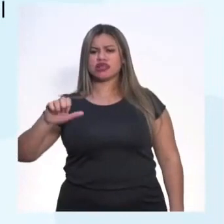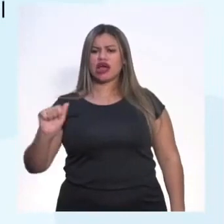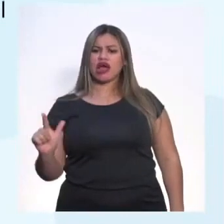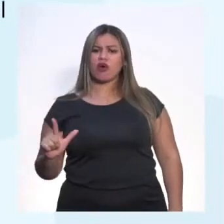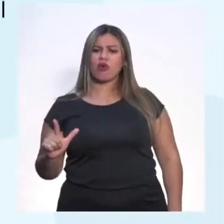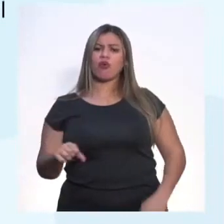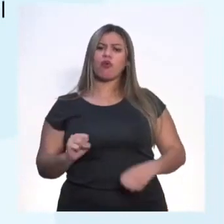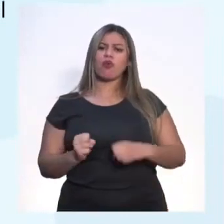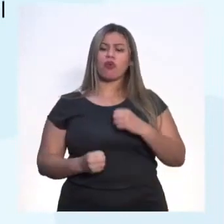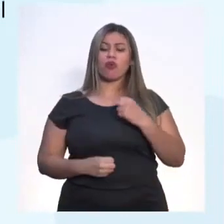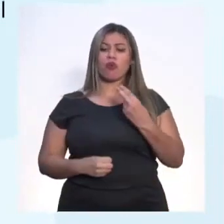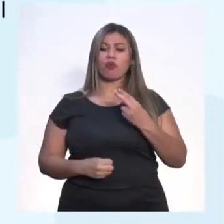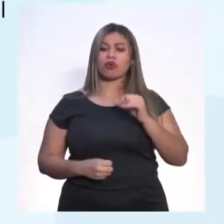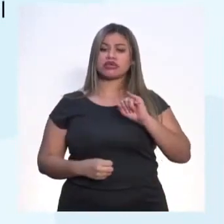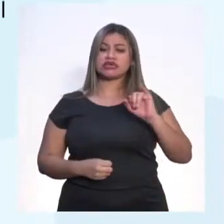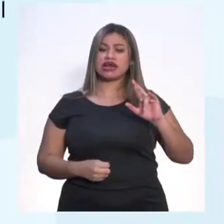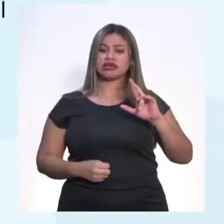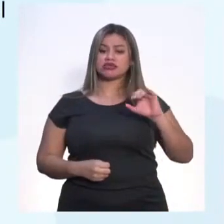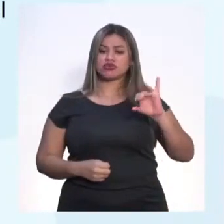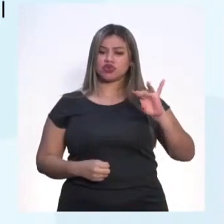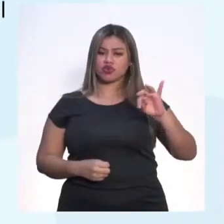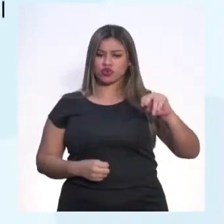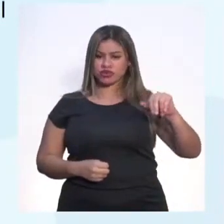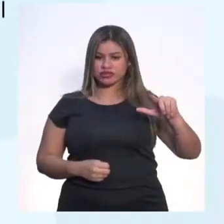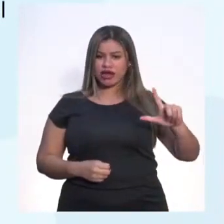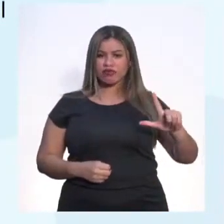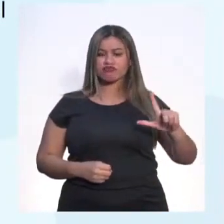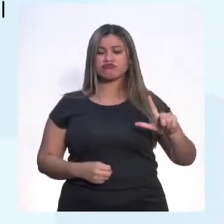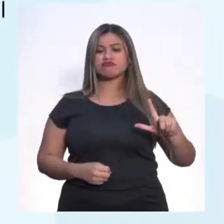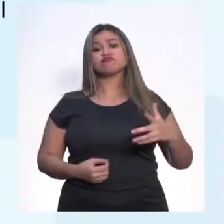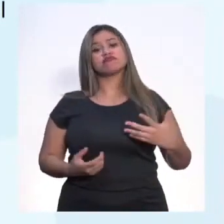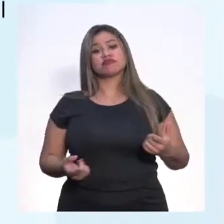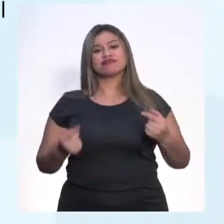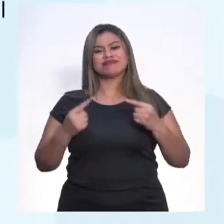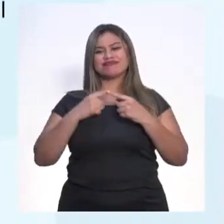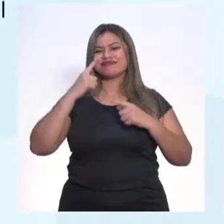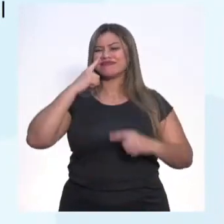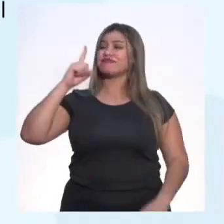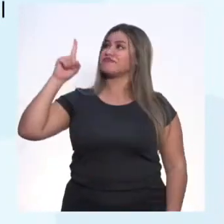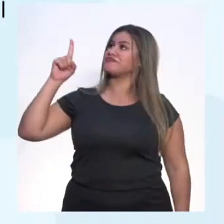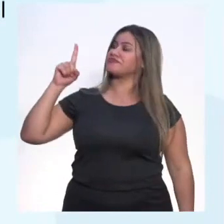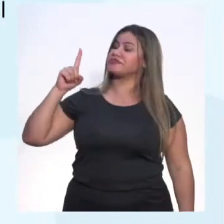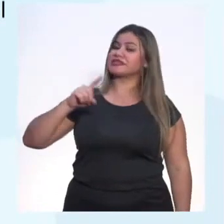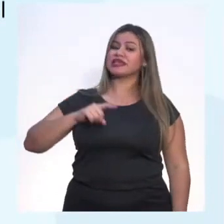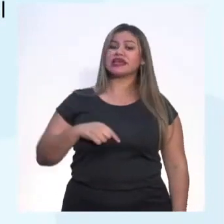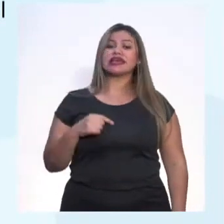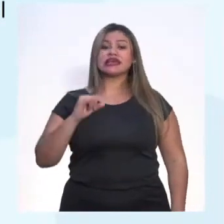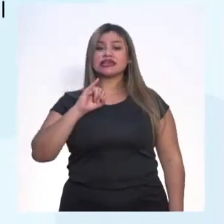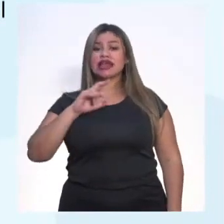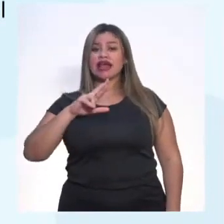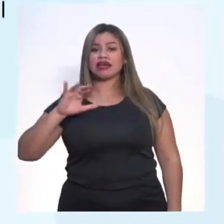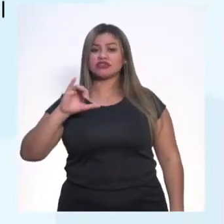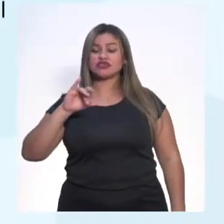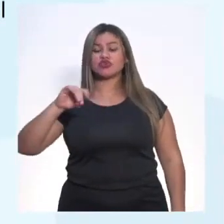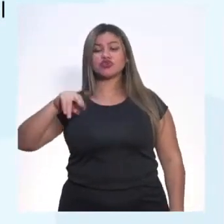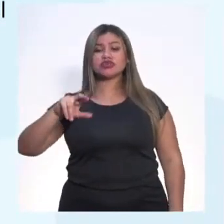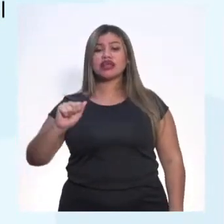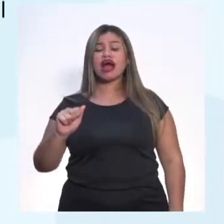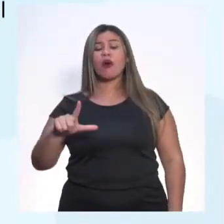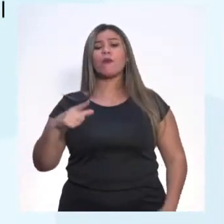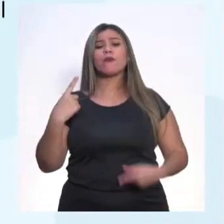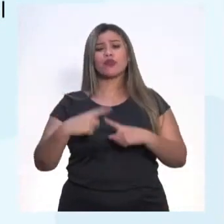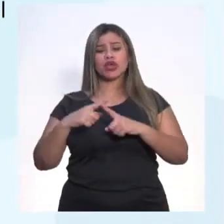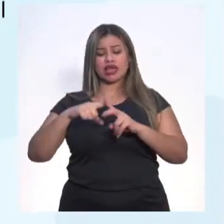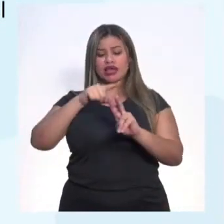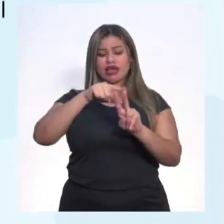irracional? Ele é irracional, porque aparece uma raiz que nós não sabemos quanto vale, a não ser que a gente